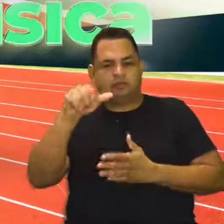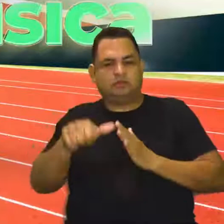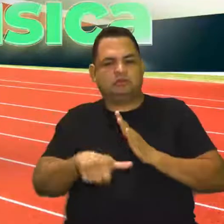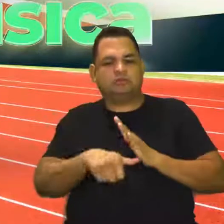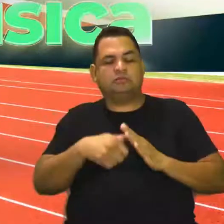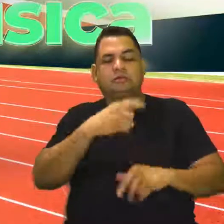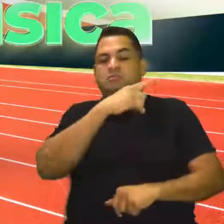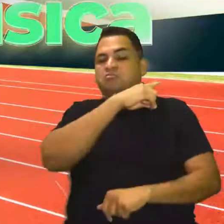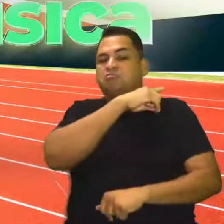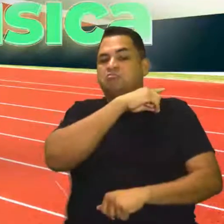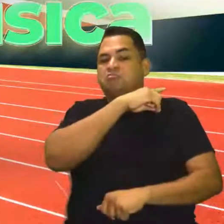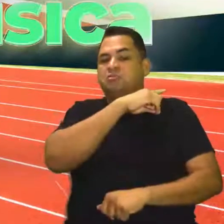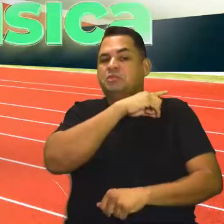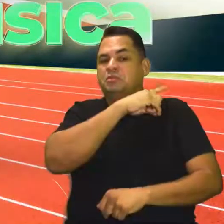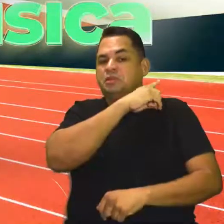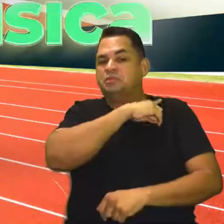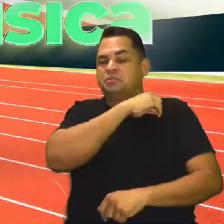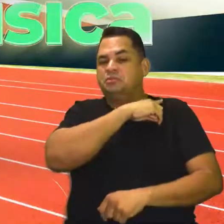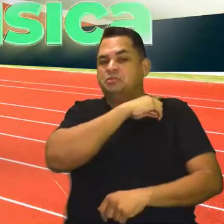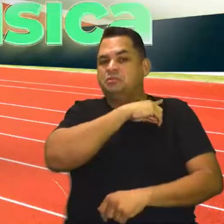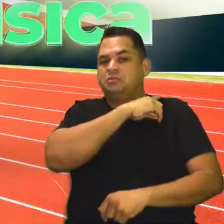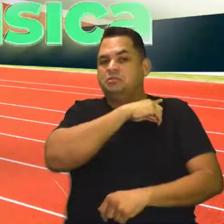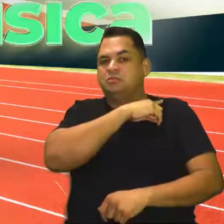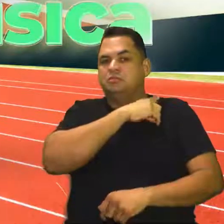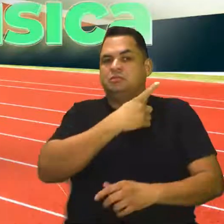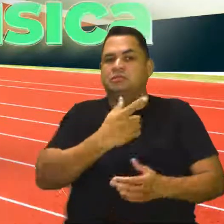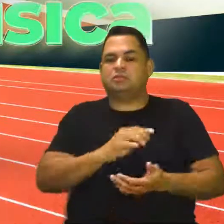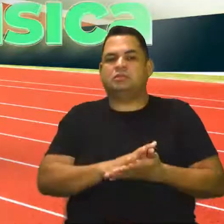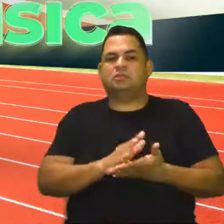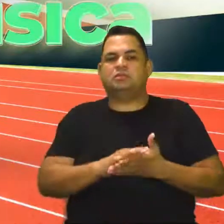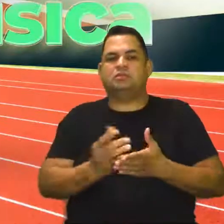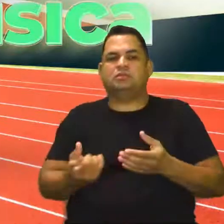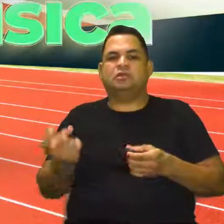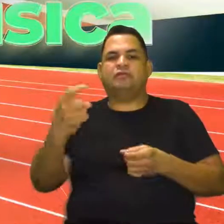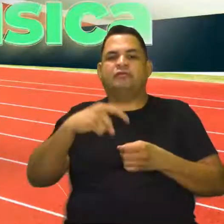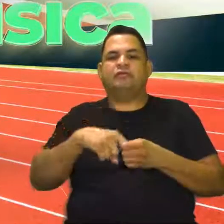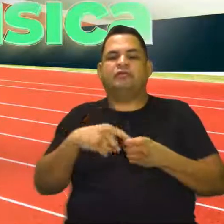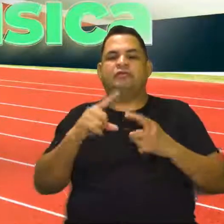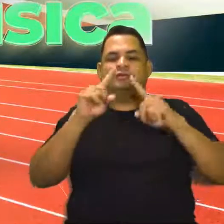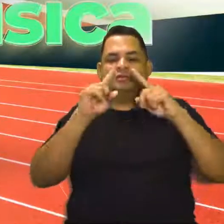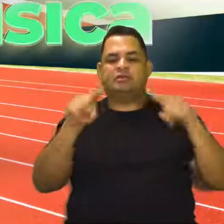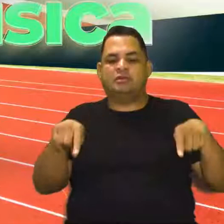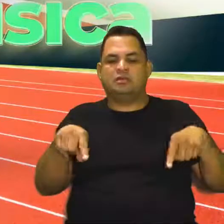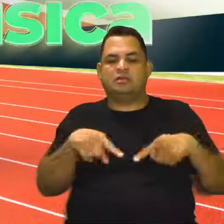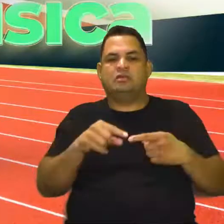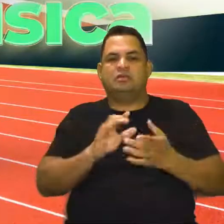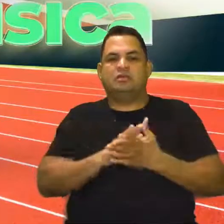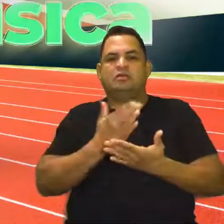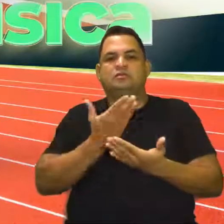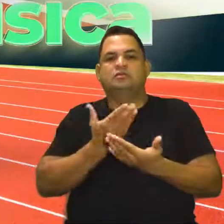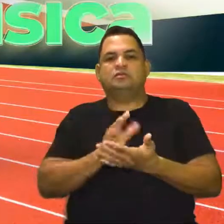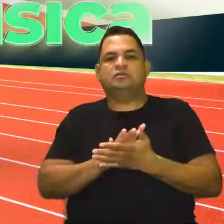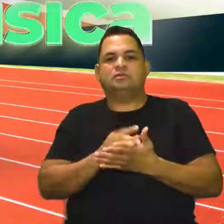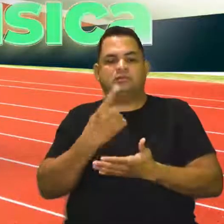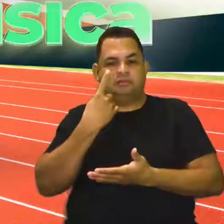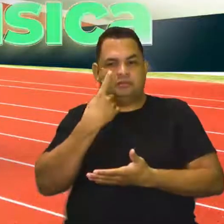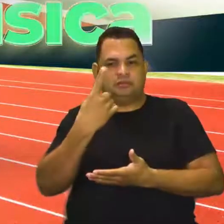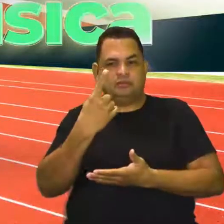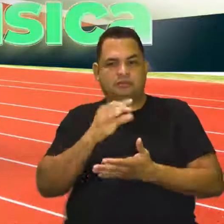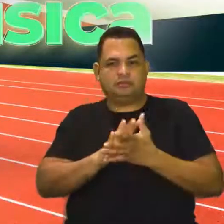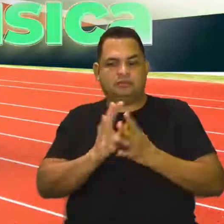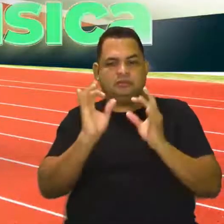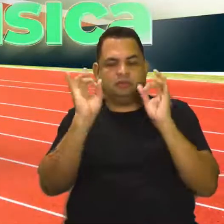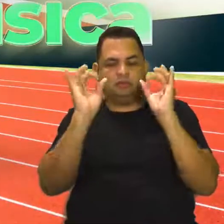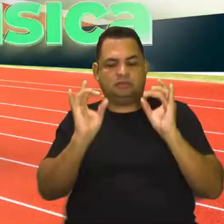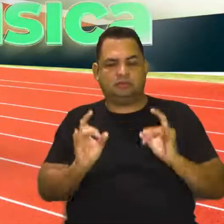primeiro ano, né? Então, quer saber um pouquinho mais da pirâmide? Volta lá na aula do primeiro ano que você vai ver um pouquinho mais com detalhes. Perfeito.